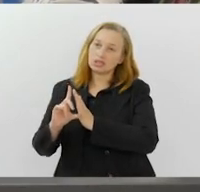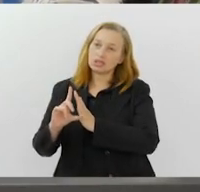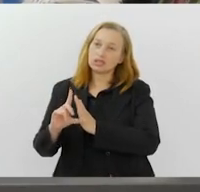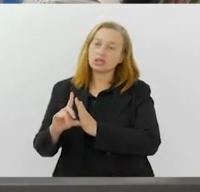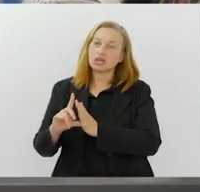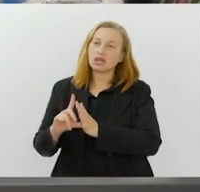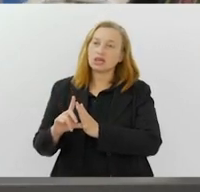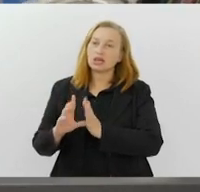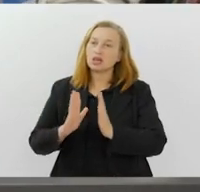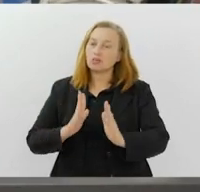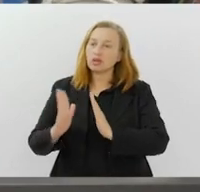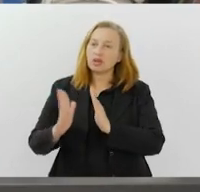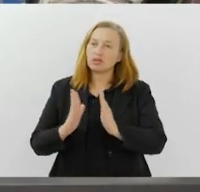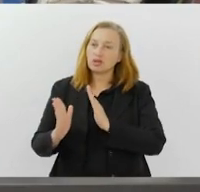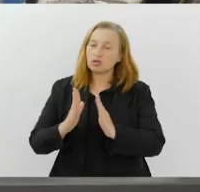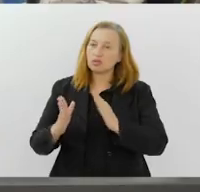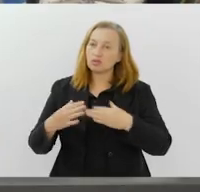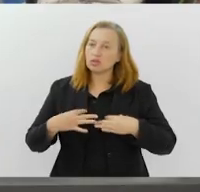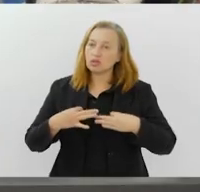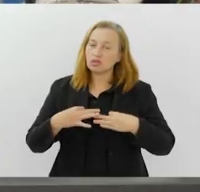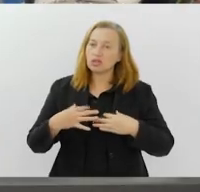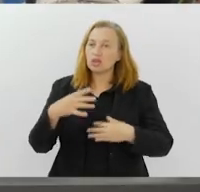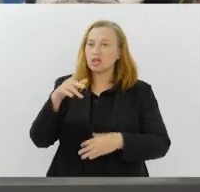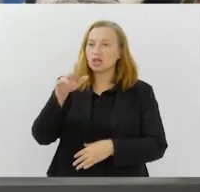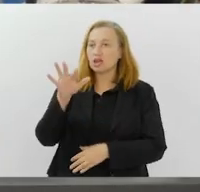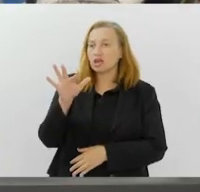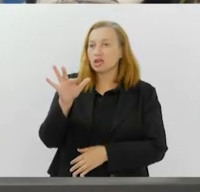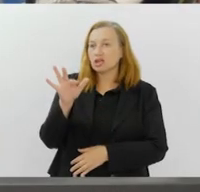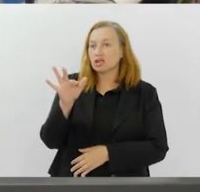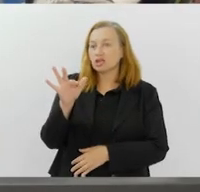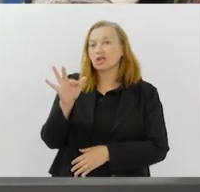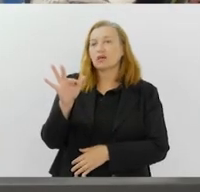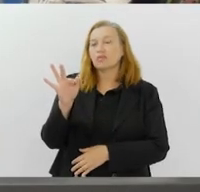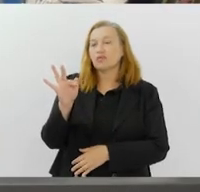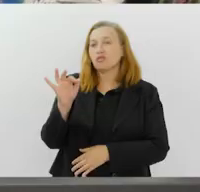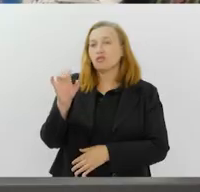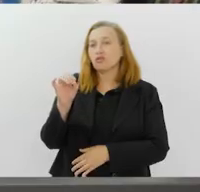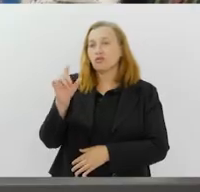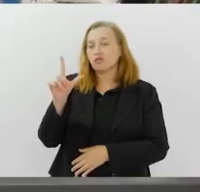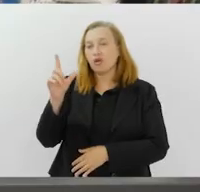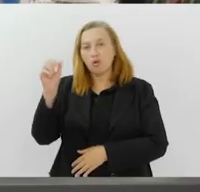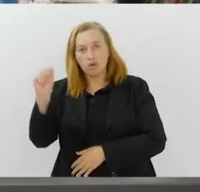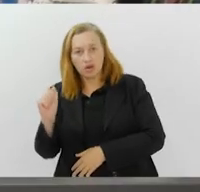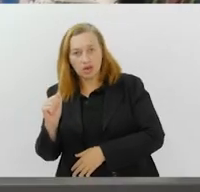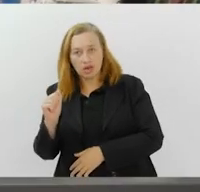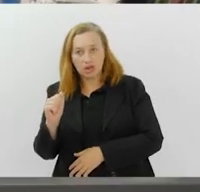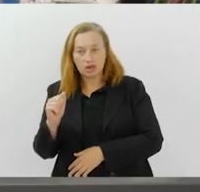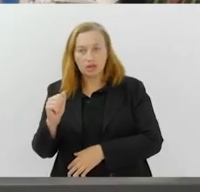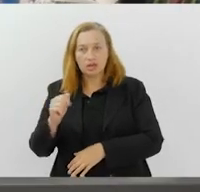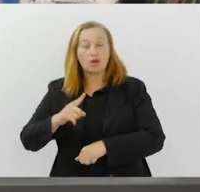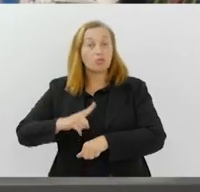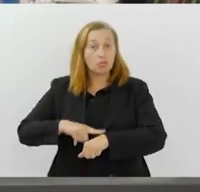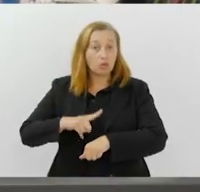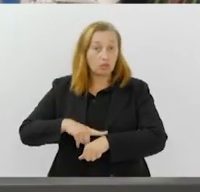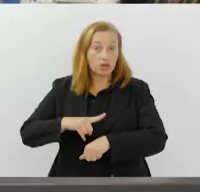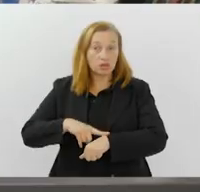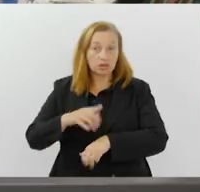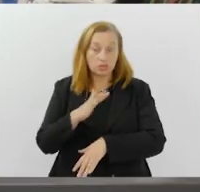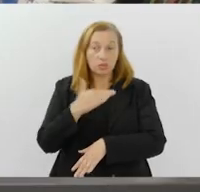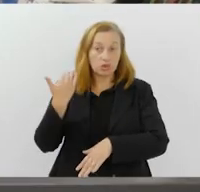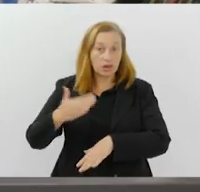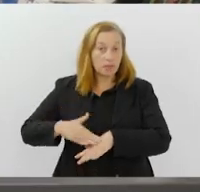policiais Ou seja já é décadas que os policiais não podem como trabalhadores ter o seu momento de lazer a